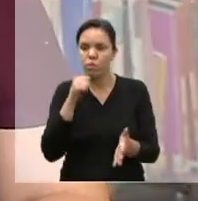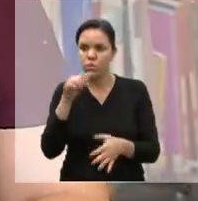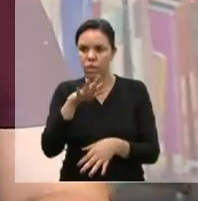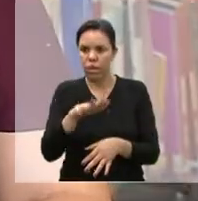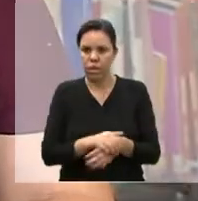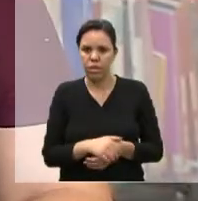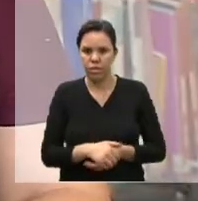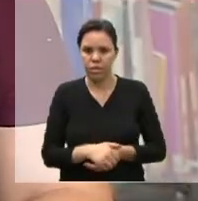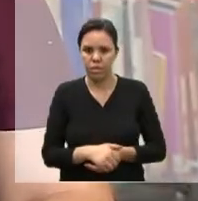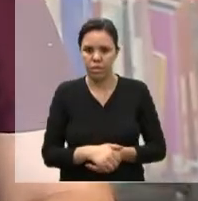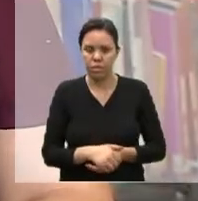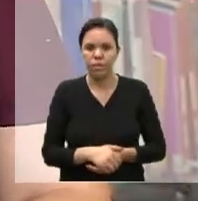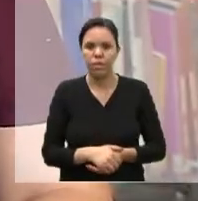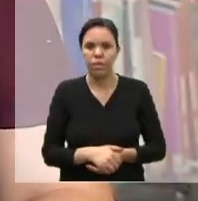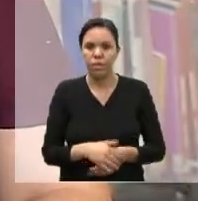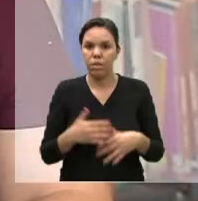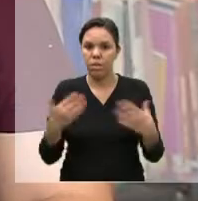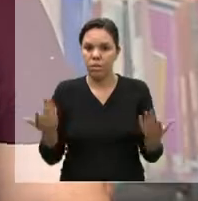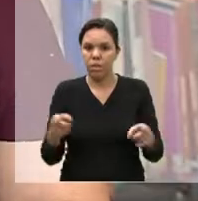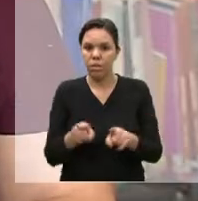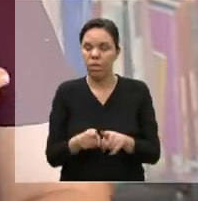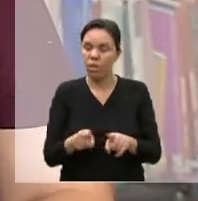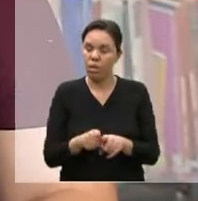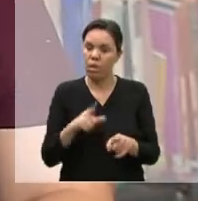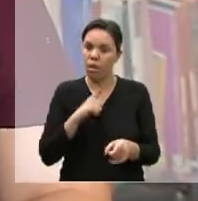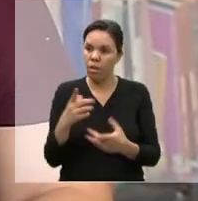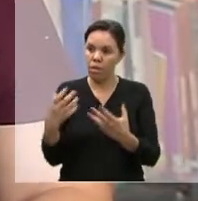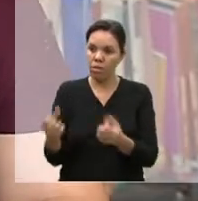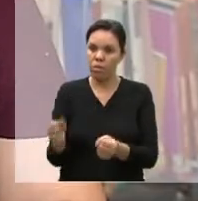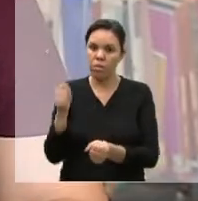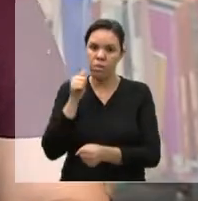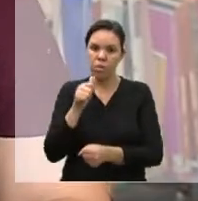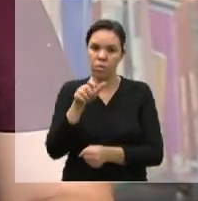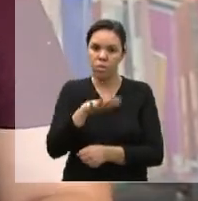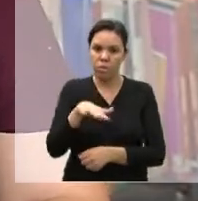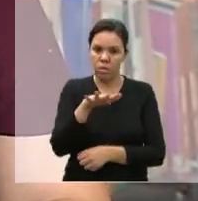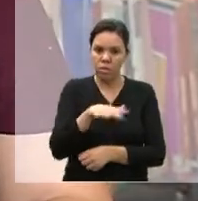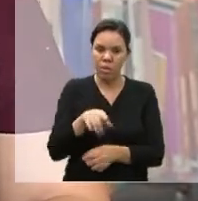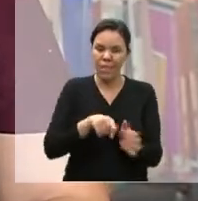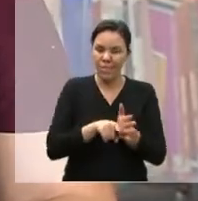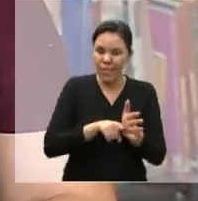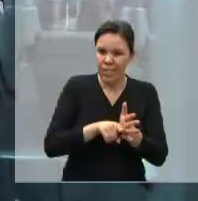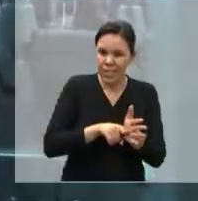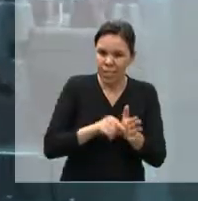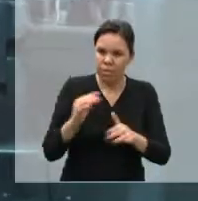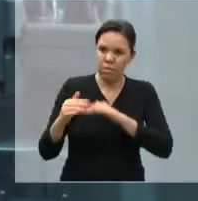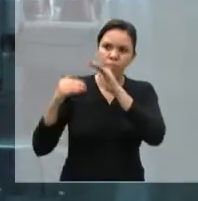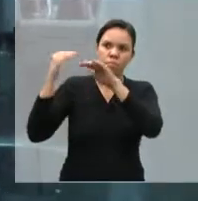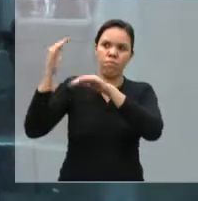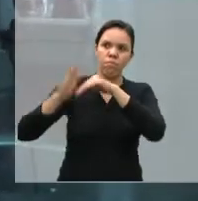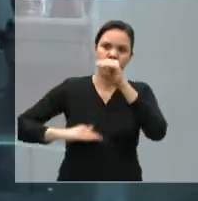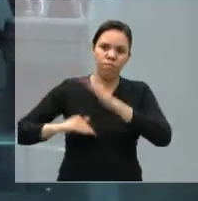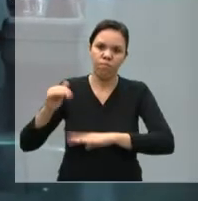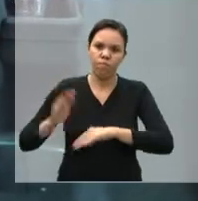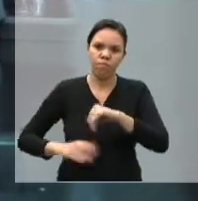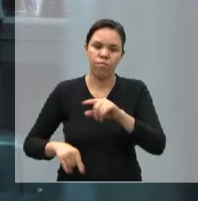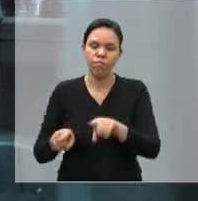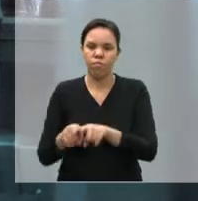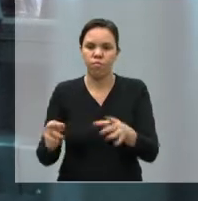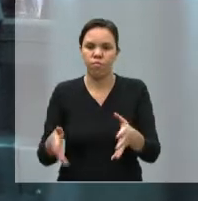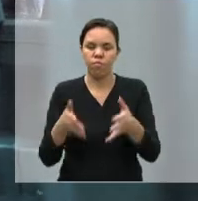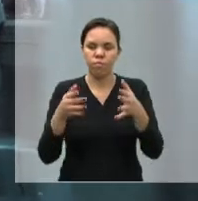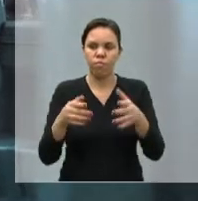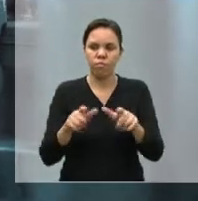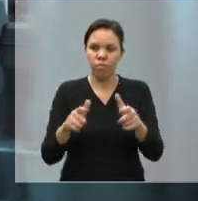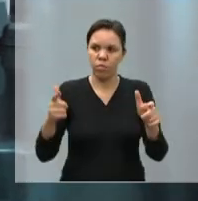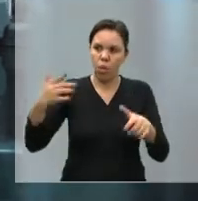além de ter o reconhecimento da mulher pesquisadora para ela alavancar na sua carreira, também incentiva mais mulheres, as alunas, a seguir a